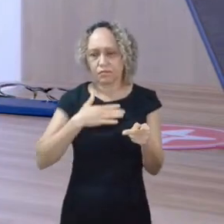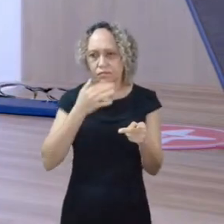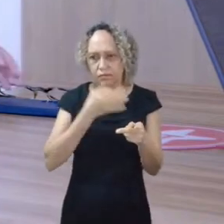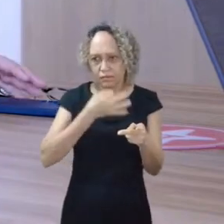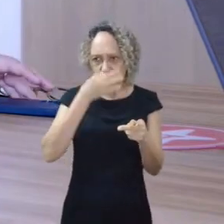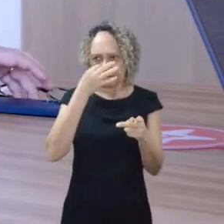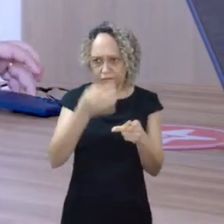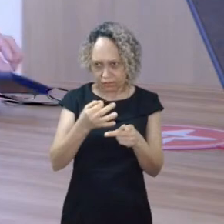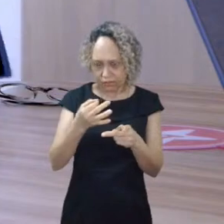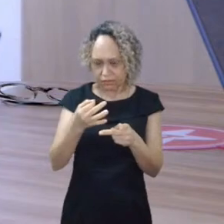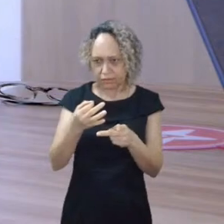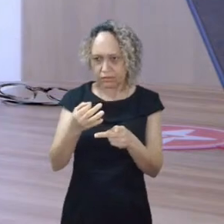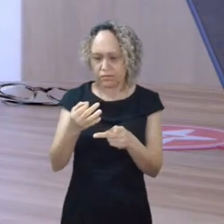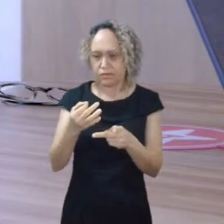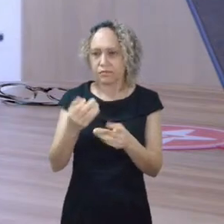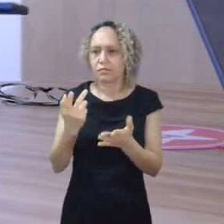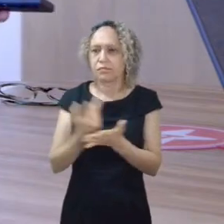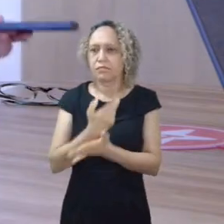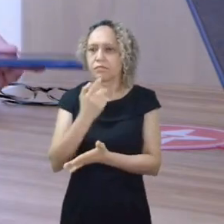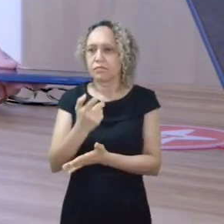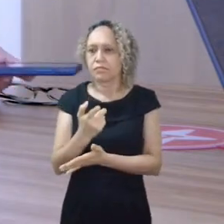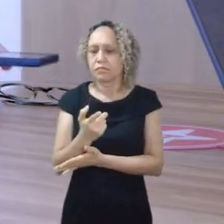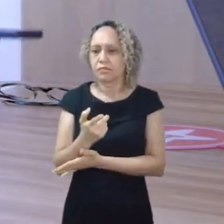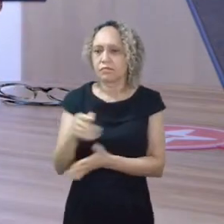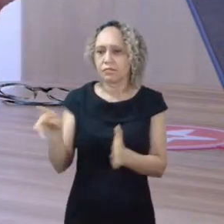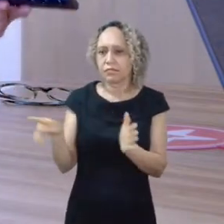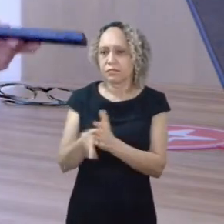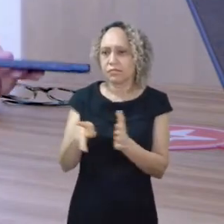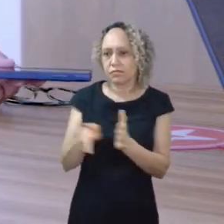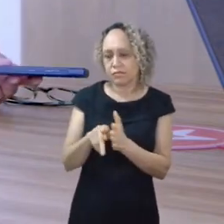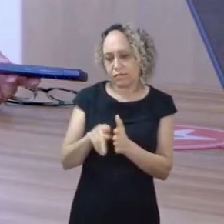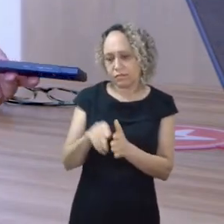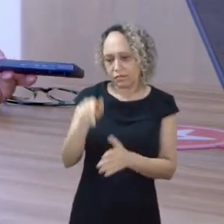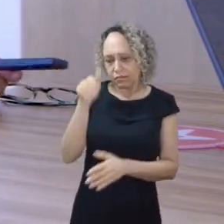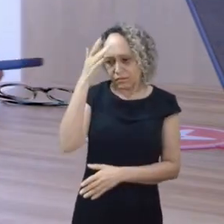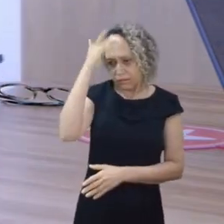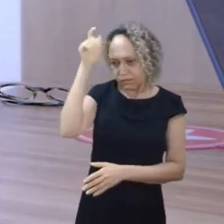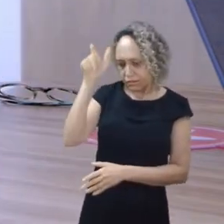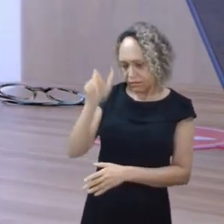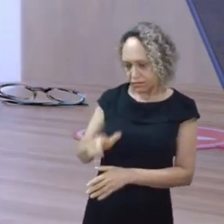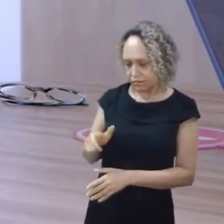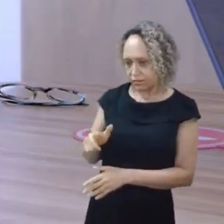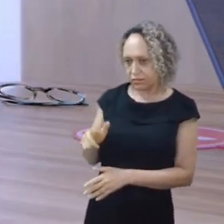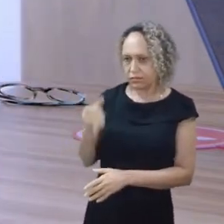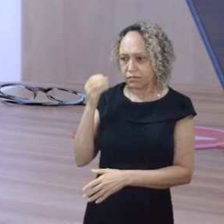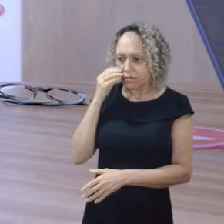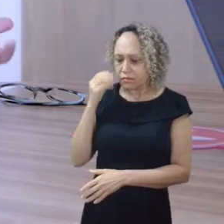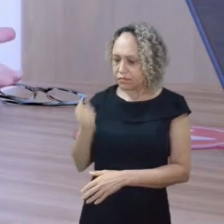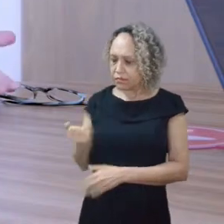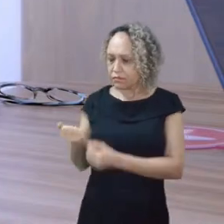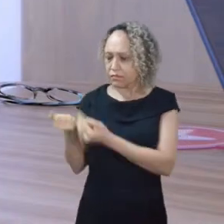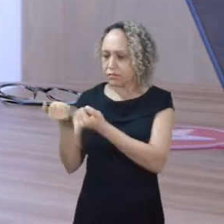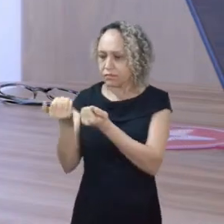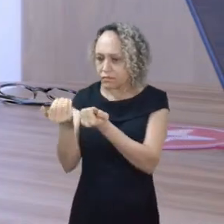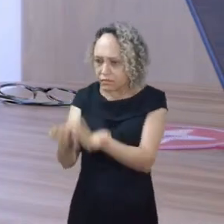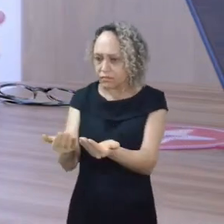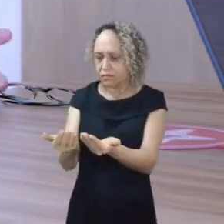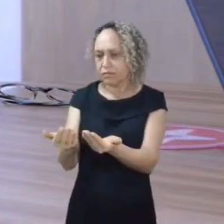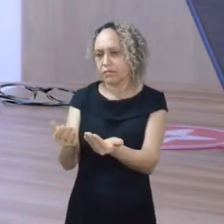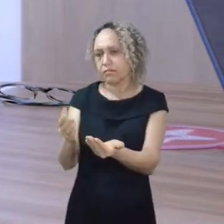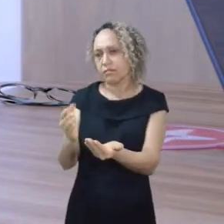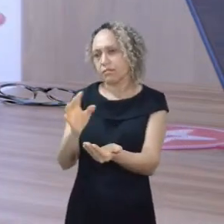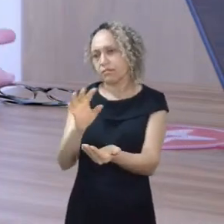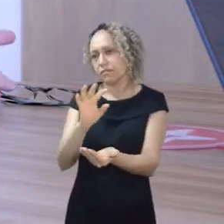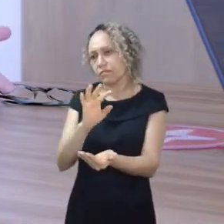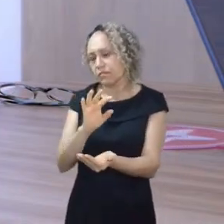nesse caso, é a entrega voluntária por meio de uma delação ou de uma contribuição com o judiciário. Então muitos tudo áudios, isso é feito de forma legal. Exato,